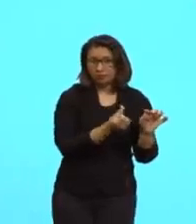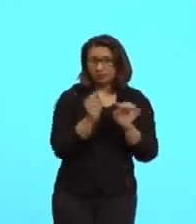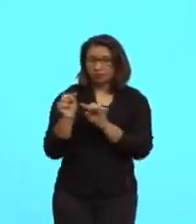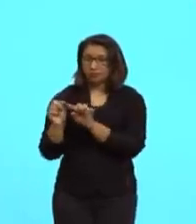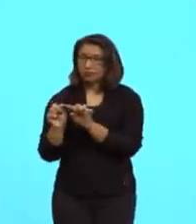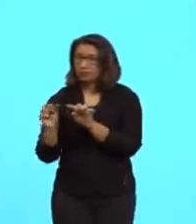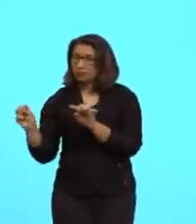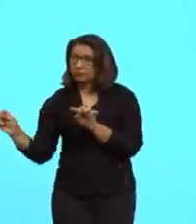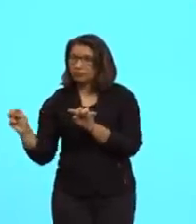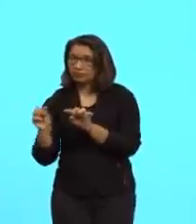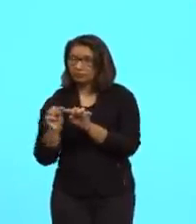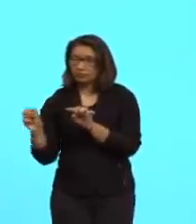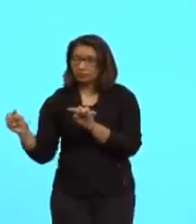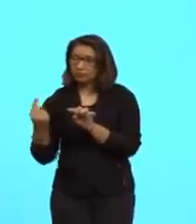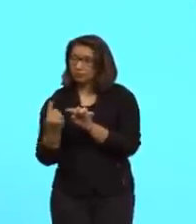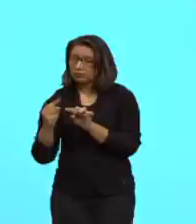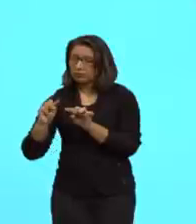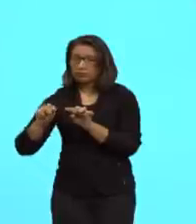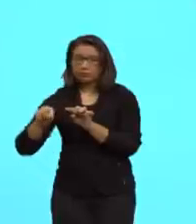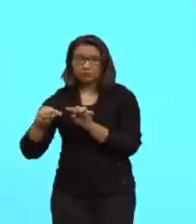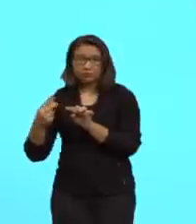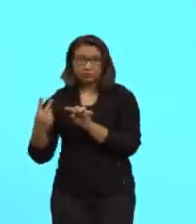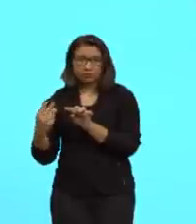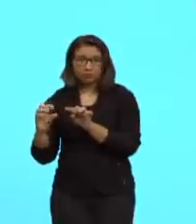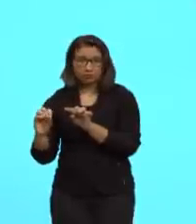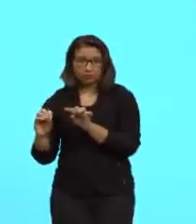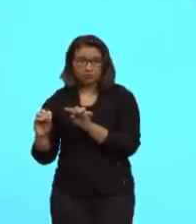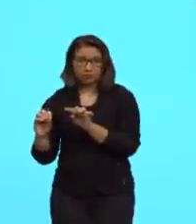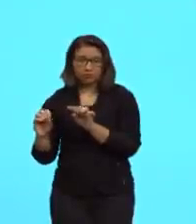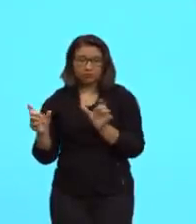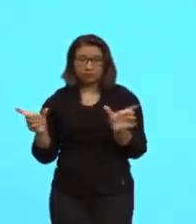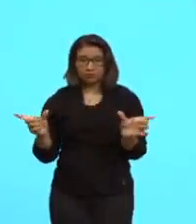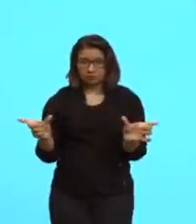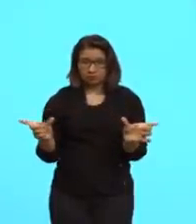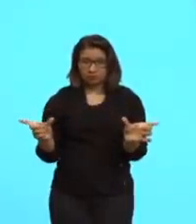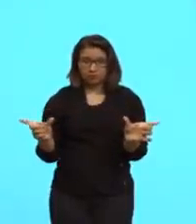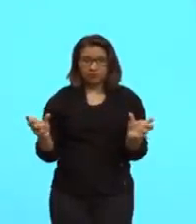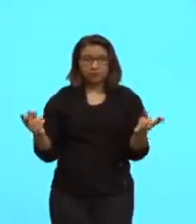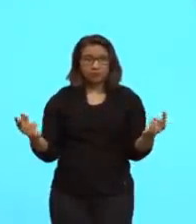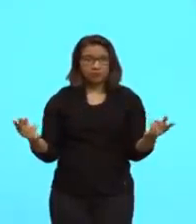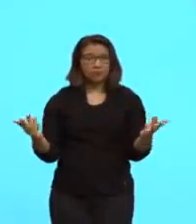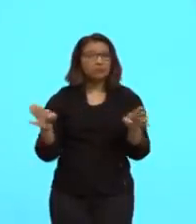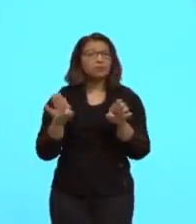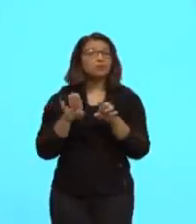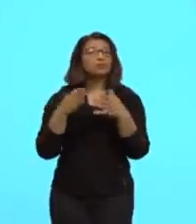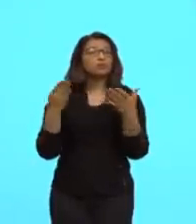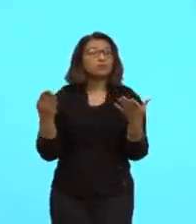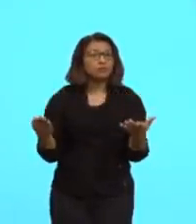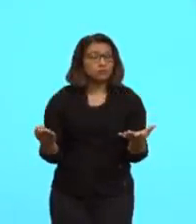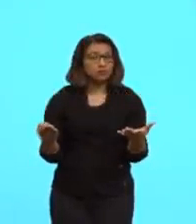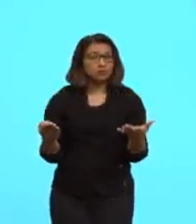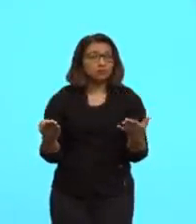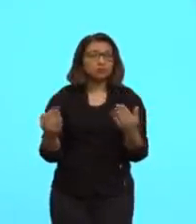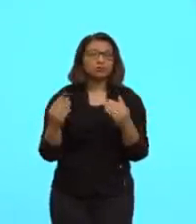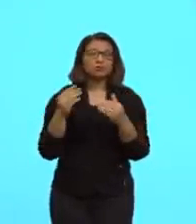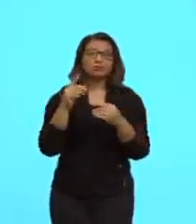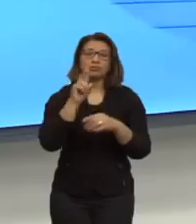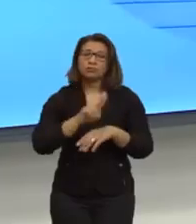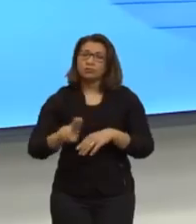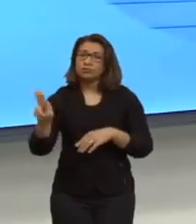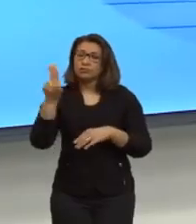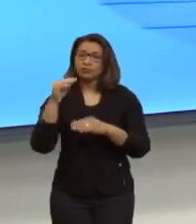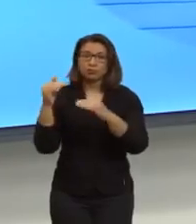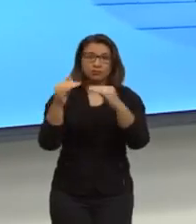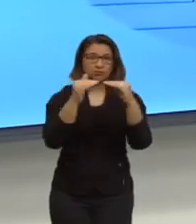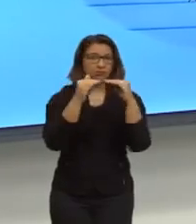sombra, ou seja, 6 está para 1,20, certo? Fiz a propriedade das